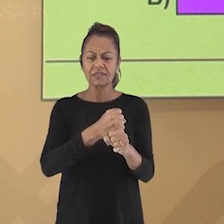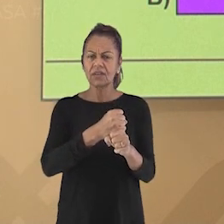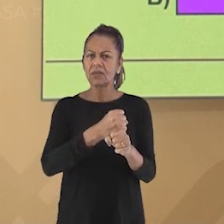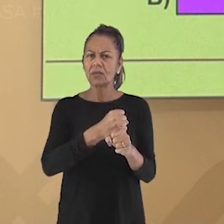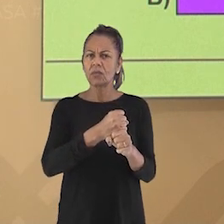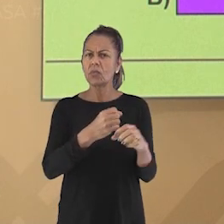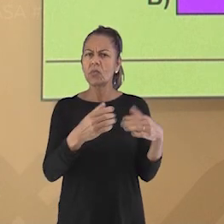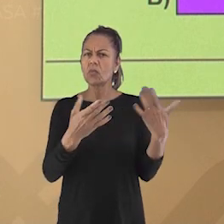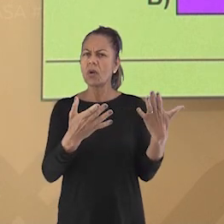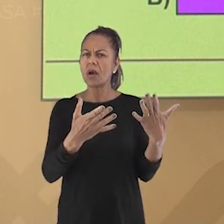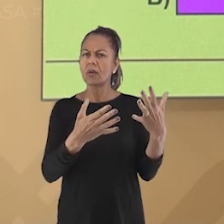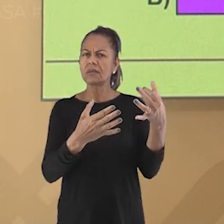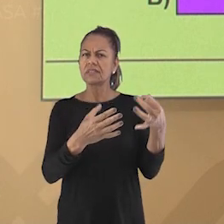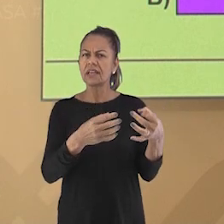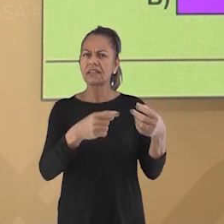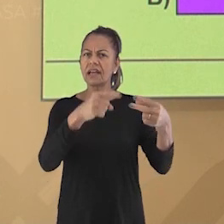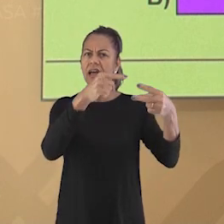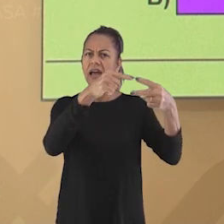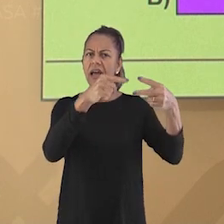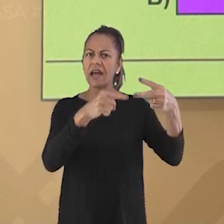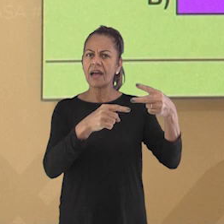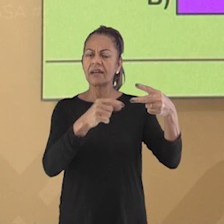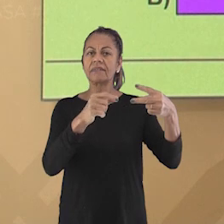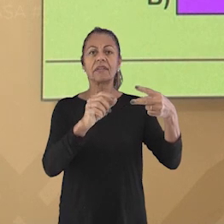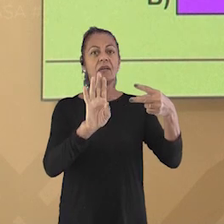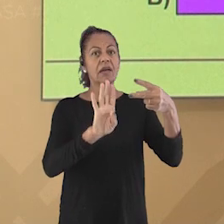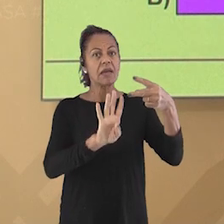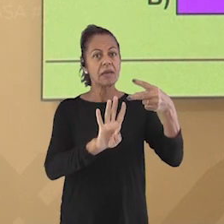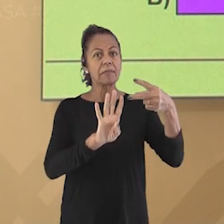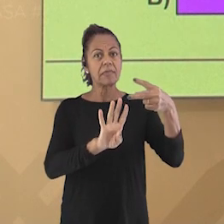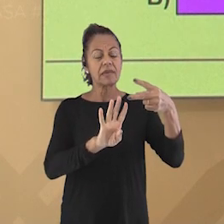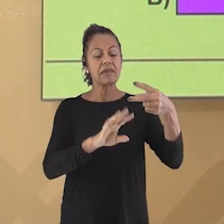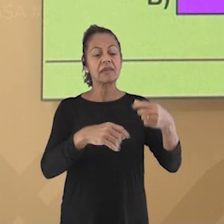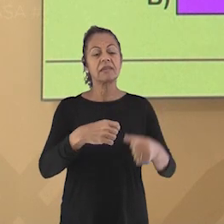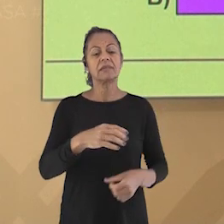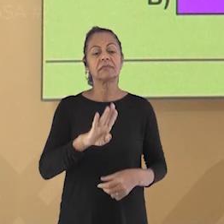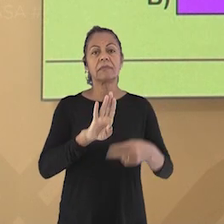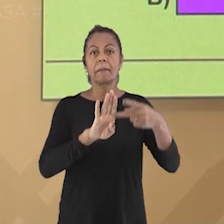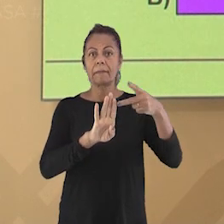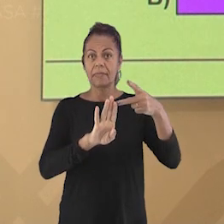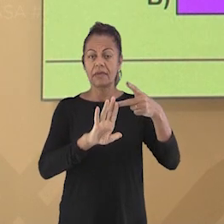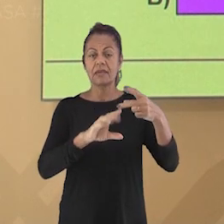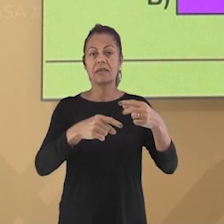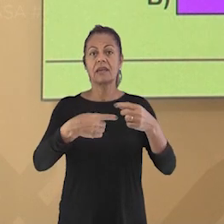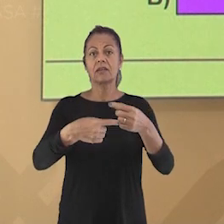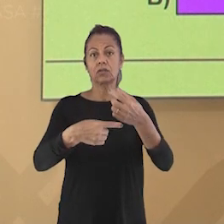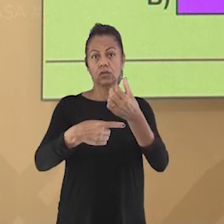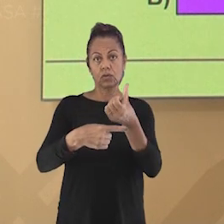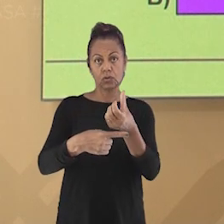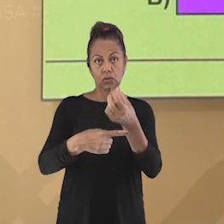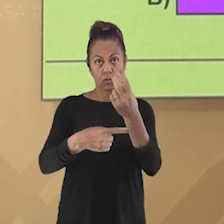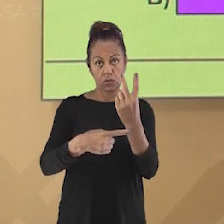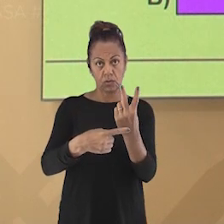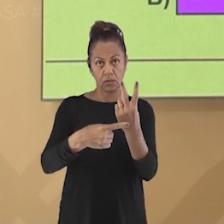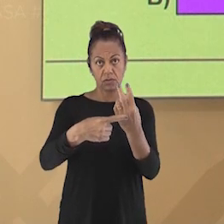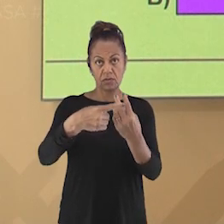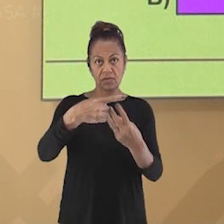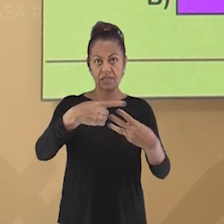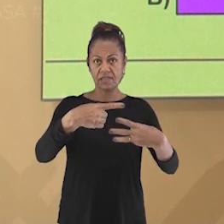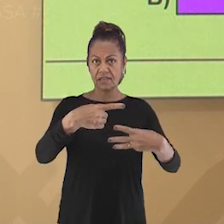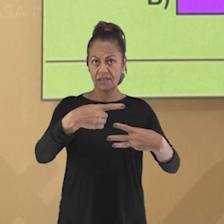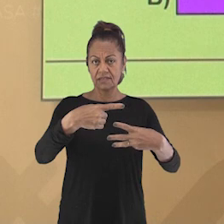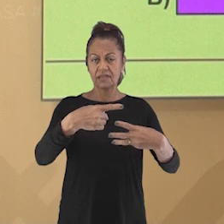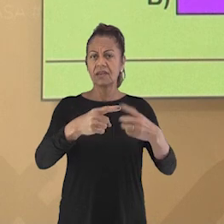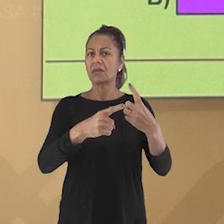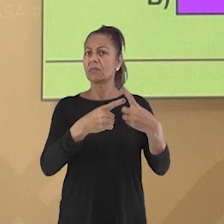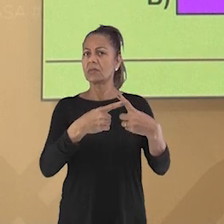alternativa correta aqui é a alternativa B, 2 sobre 3. Por quê? Se você olhar aqui